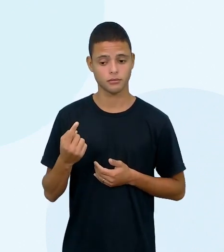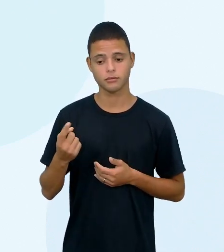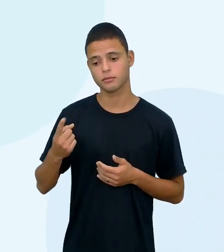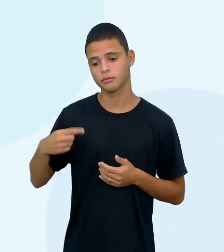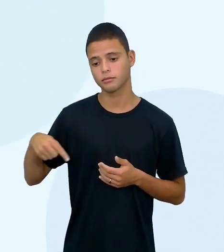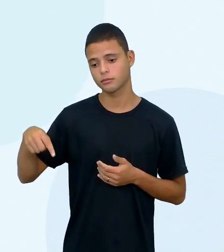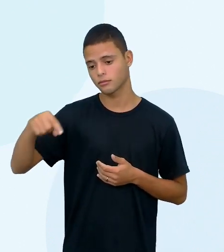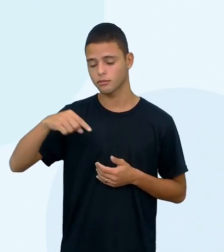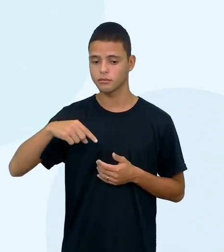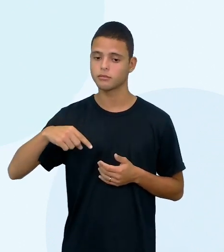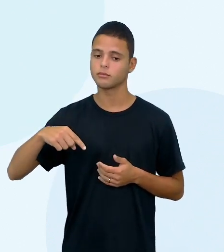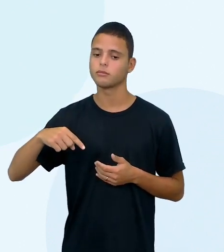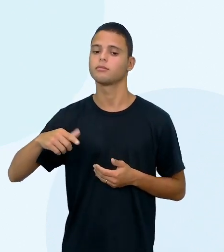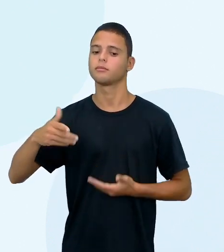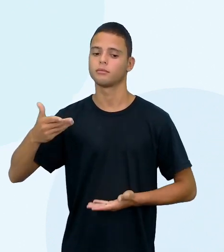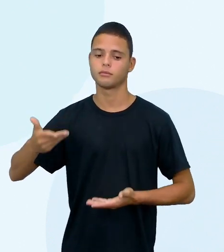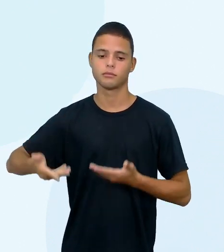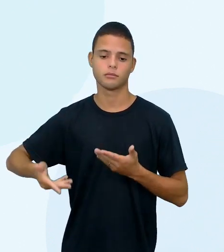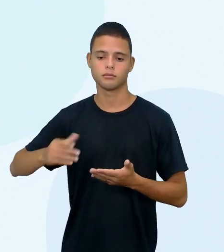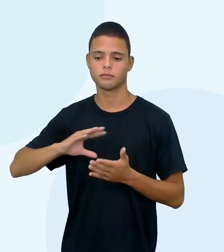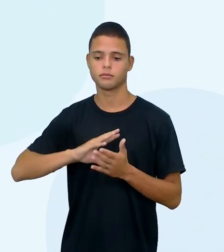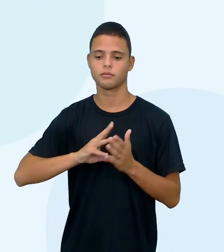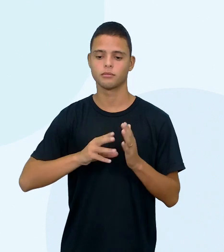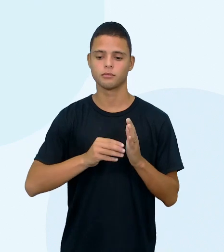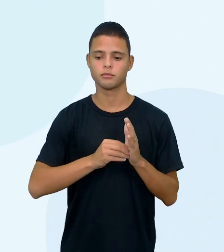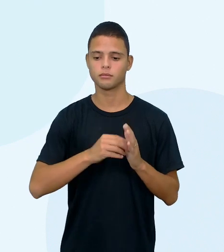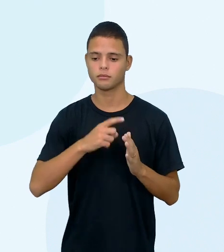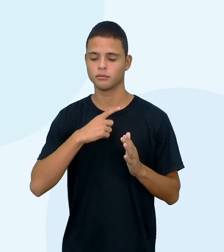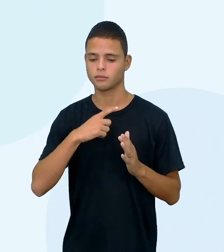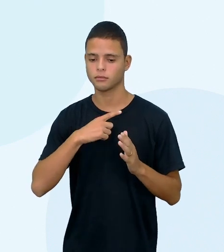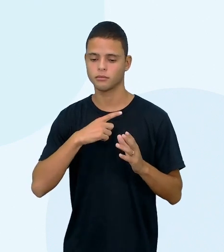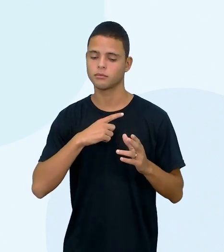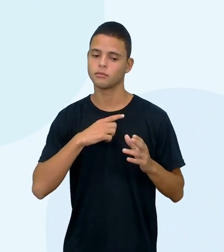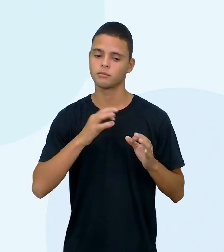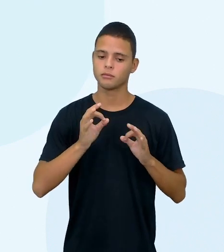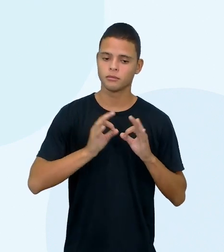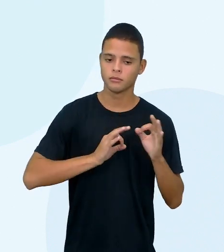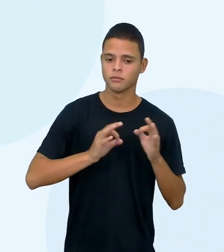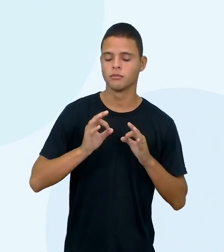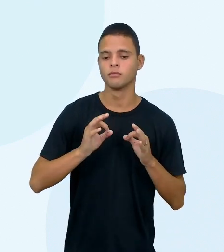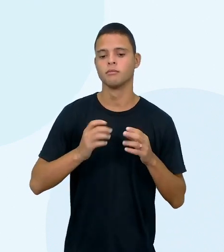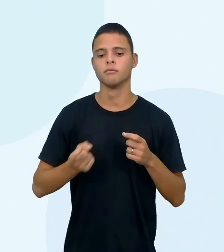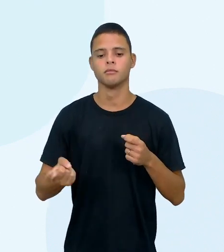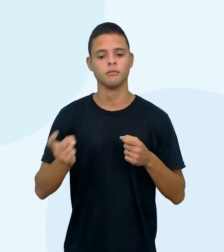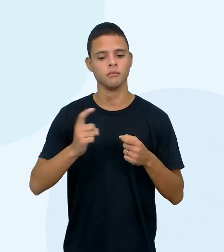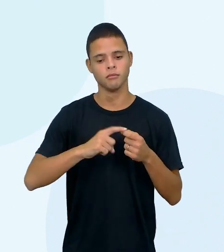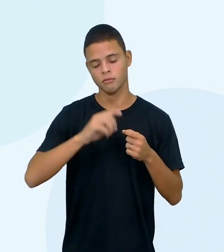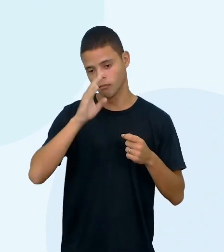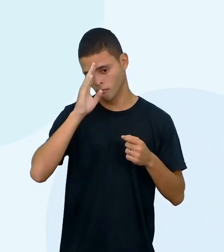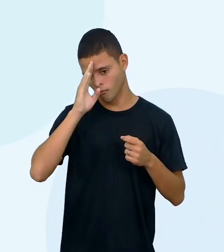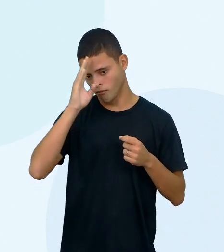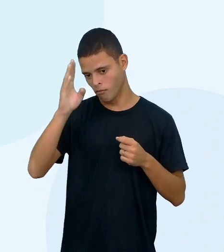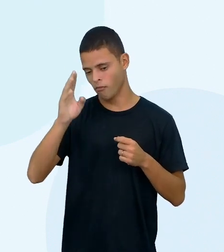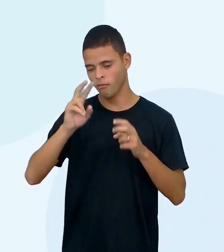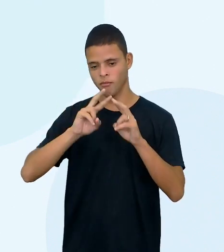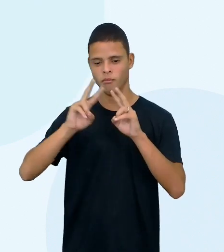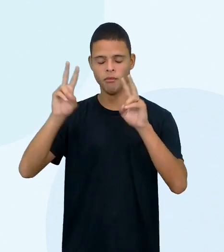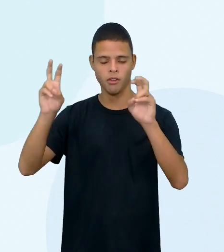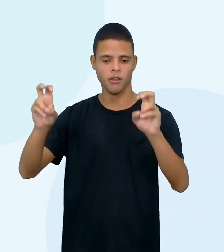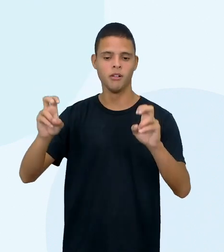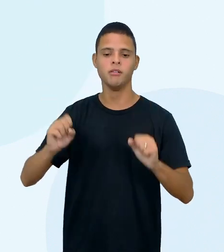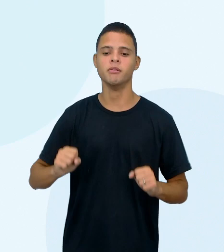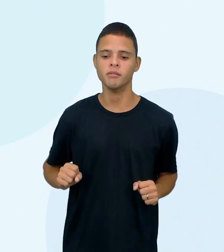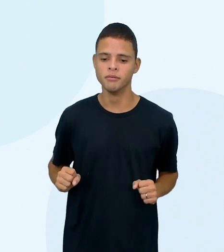geral da atividade, fizemos aí um processo de retomada também dos principais temas abordados. Entre eles, a